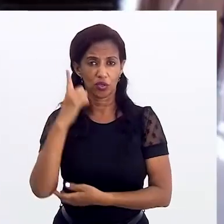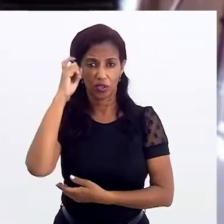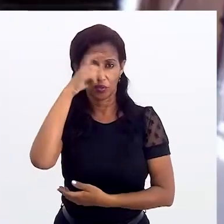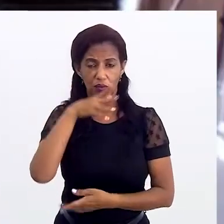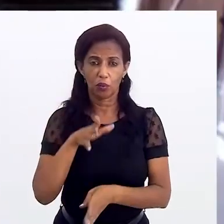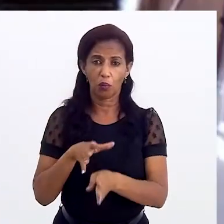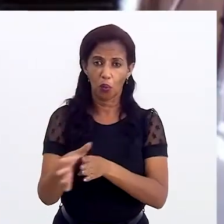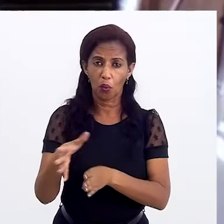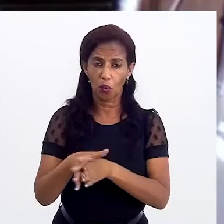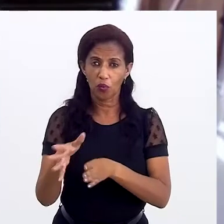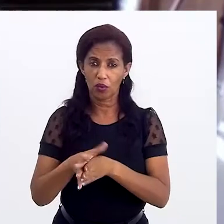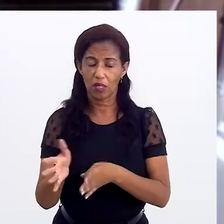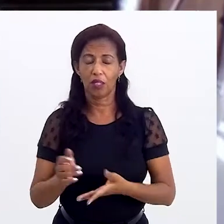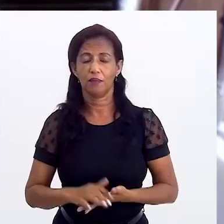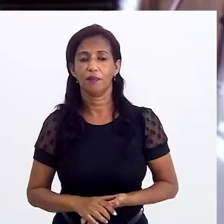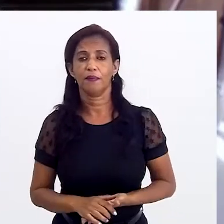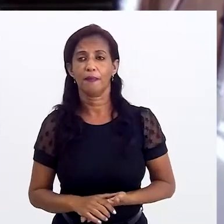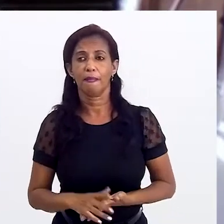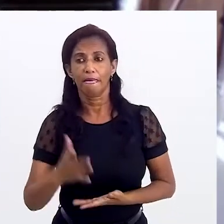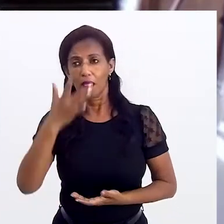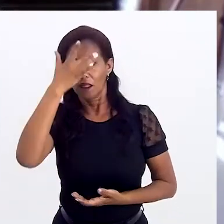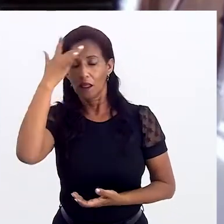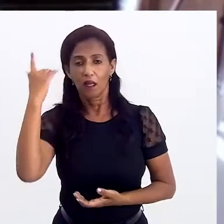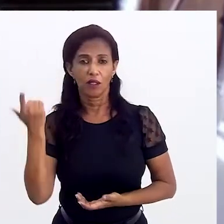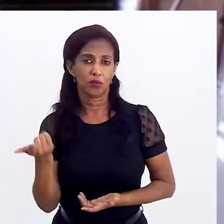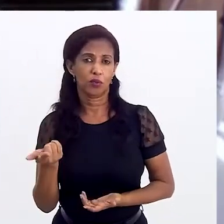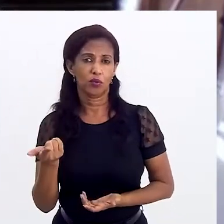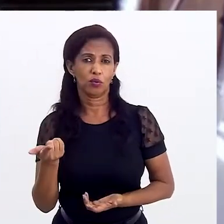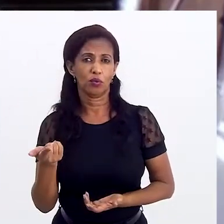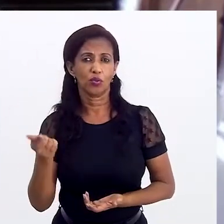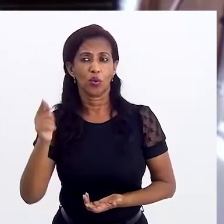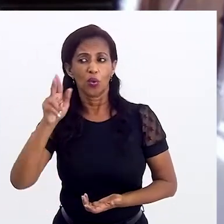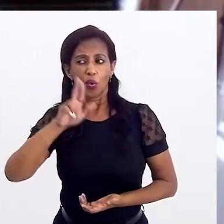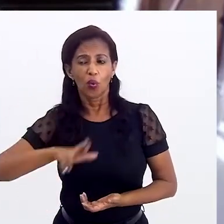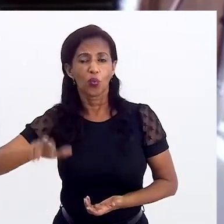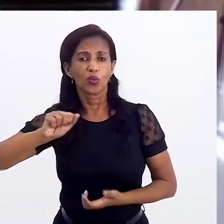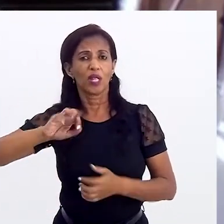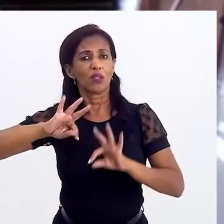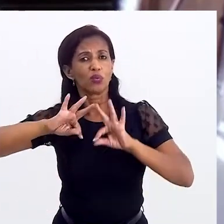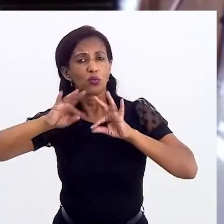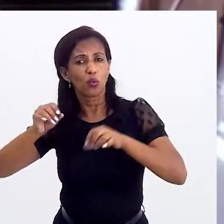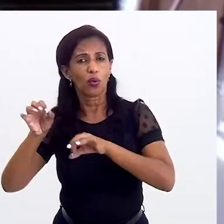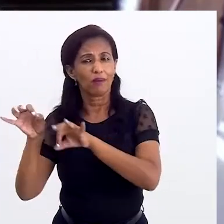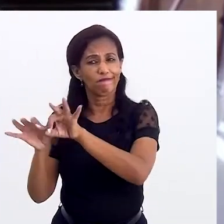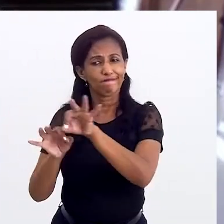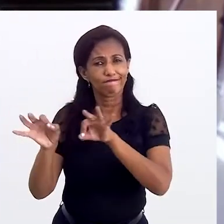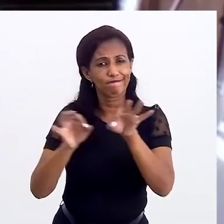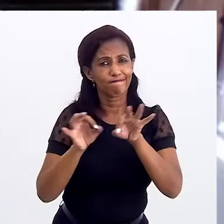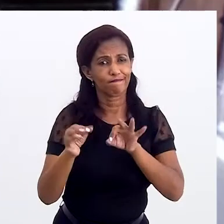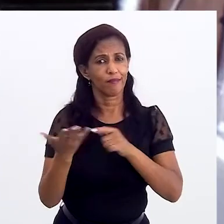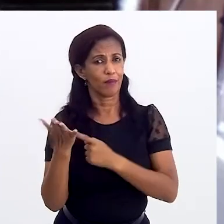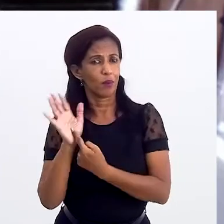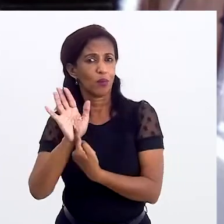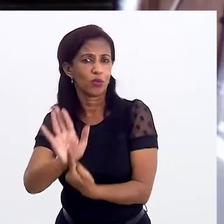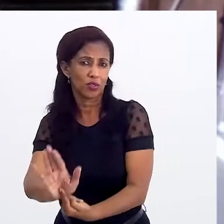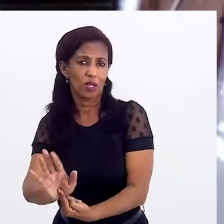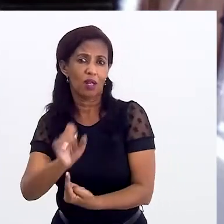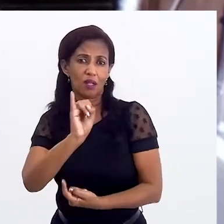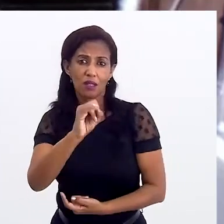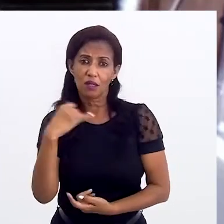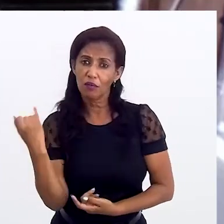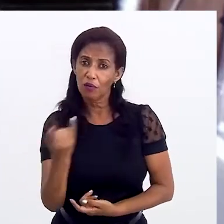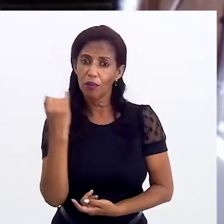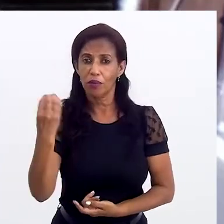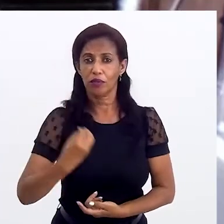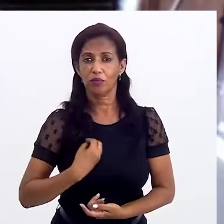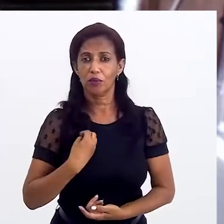meu conselho para encerrar o meu discurso é as pessoas usarem todas as possibilidades, os meios para mostrar sua arte, se ela realmente for